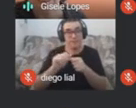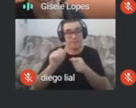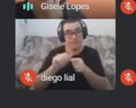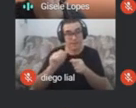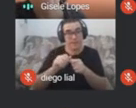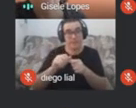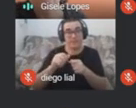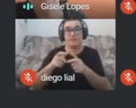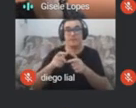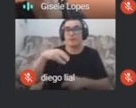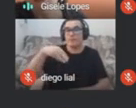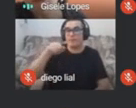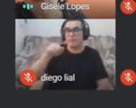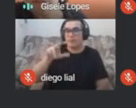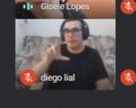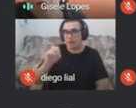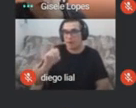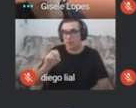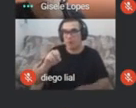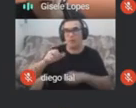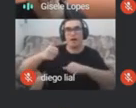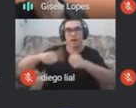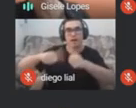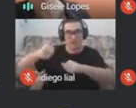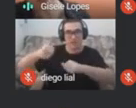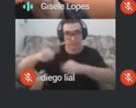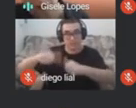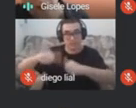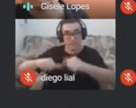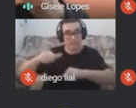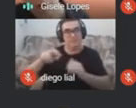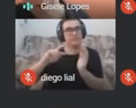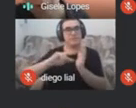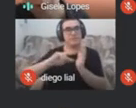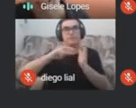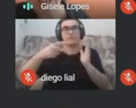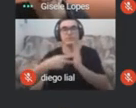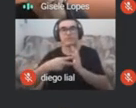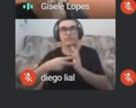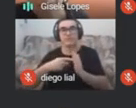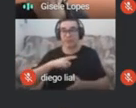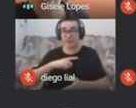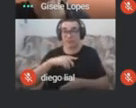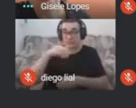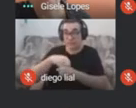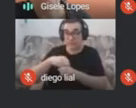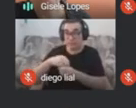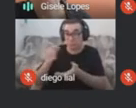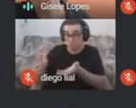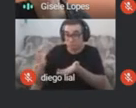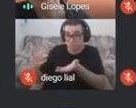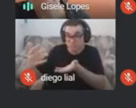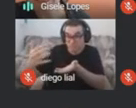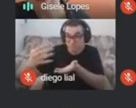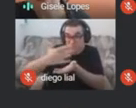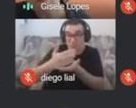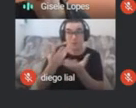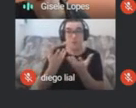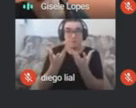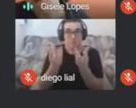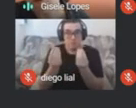em macroanálise, nós temos à disposição uma grande quantidade de amostra e